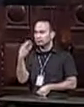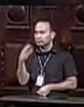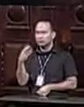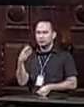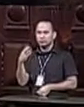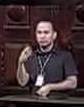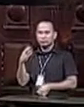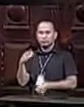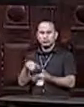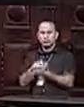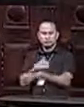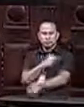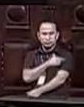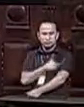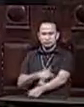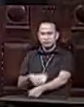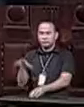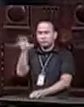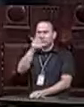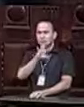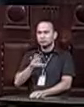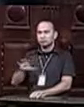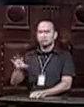Secretaria de Educação do Estado, através do seu secretário,